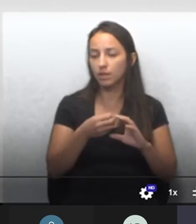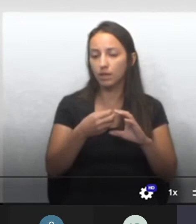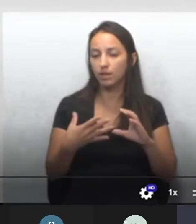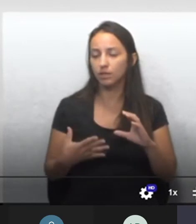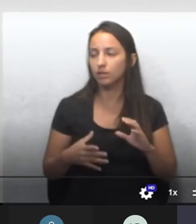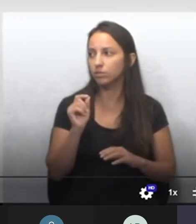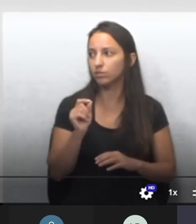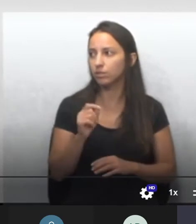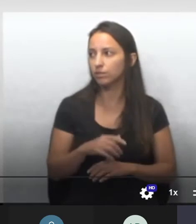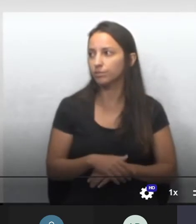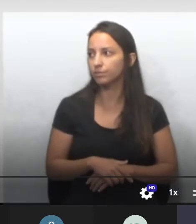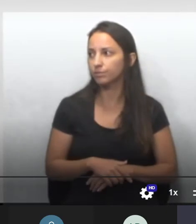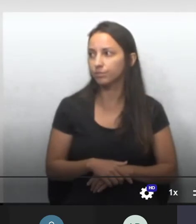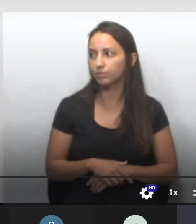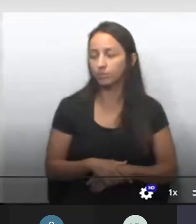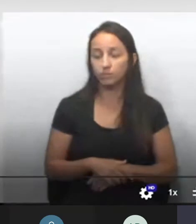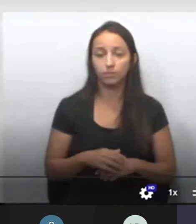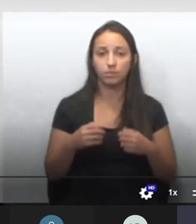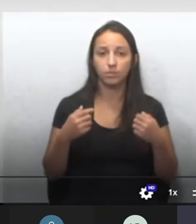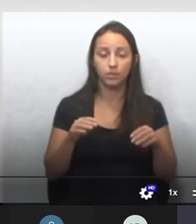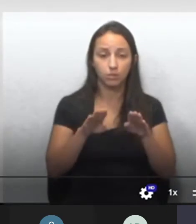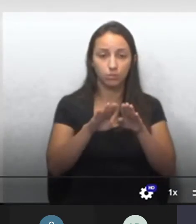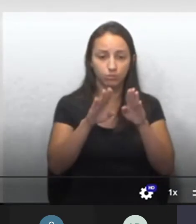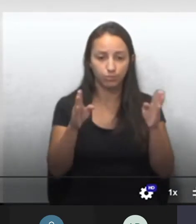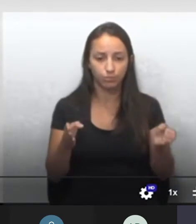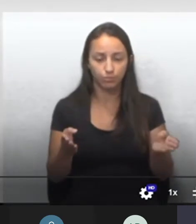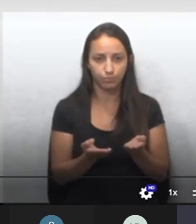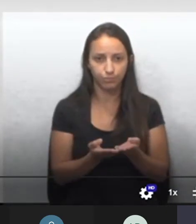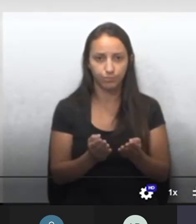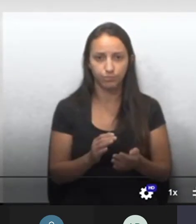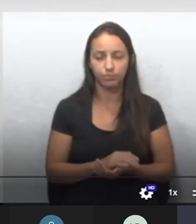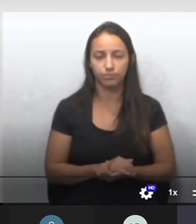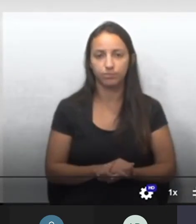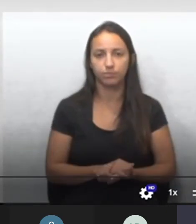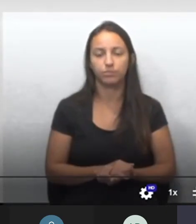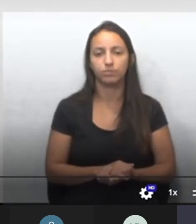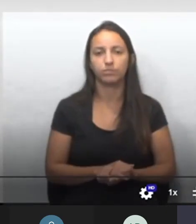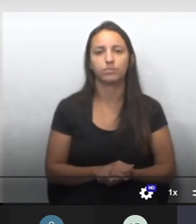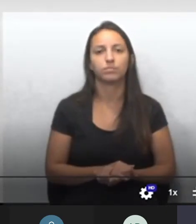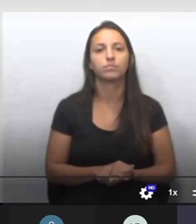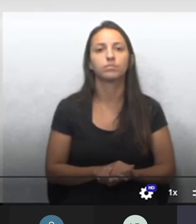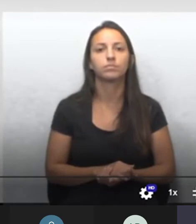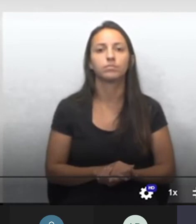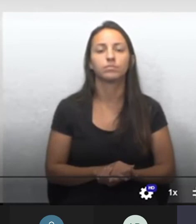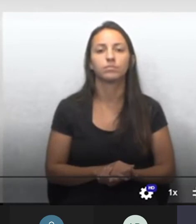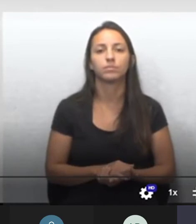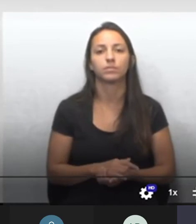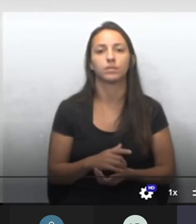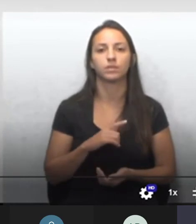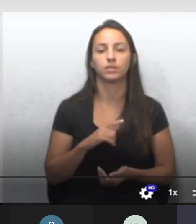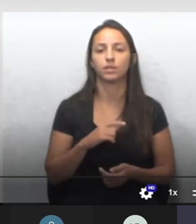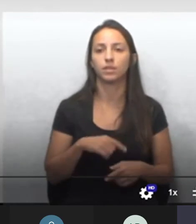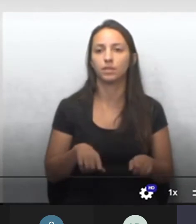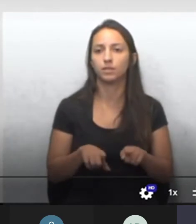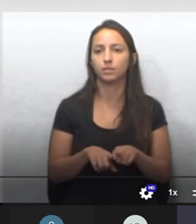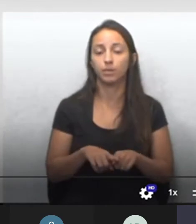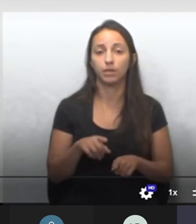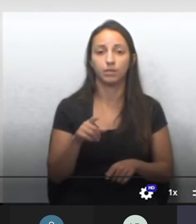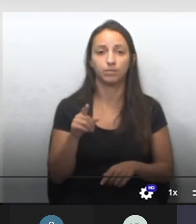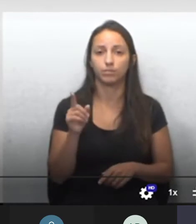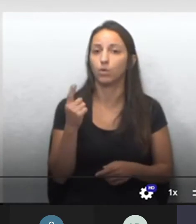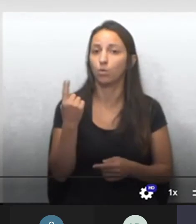característica. Ele tem que ser totalmente fechado e tem até um